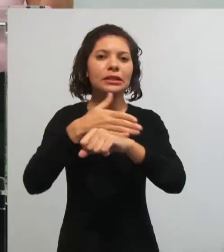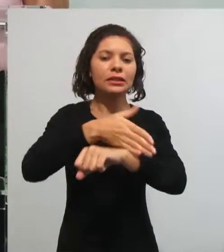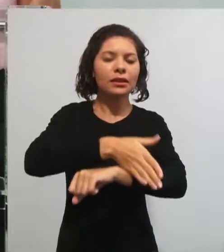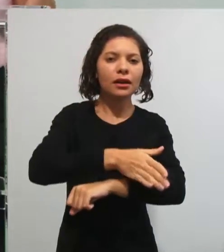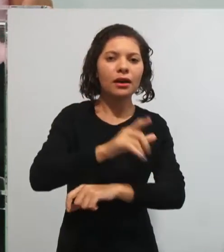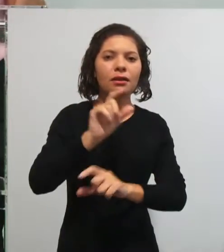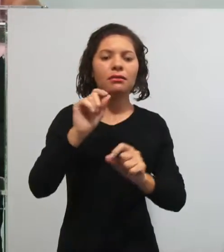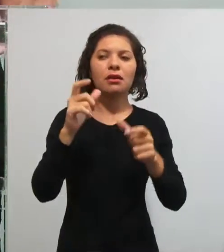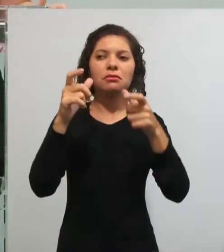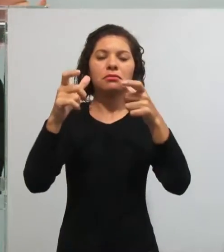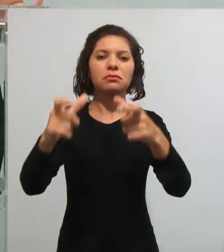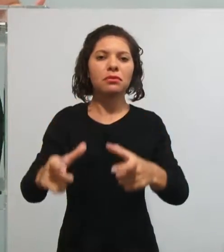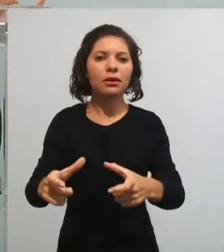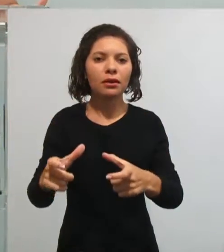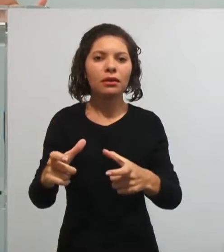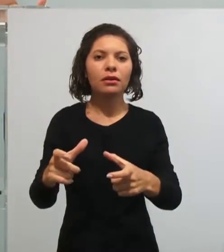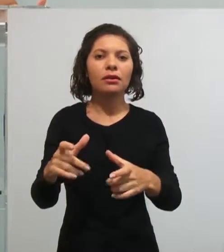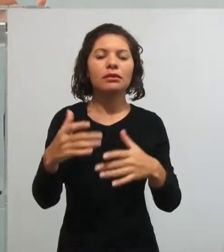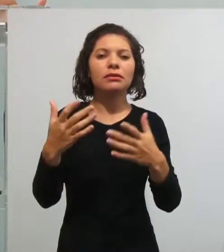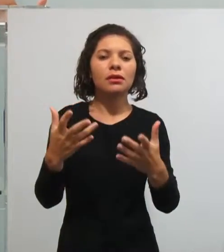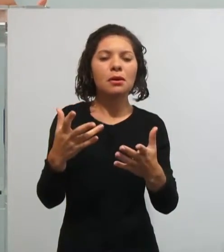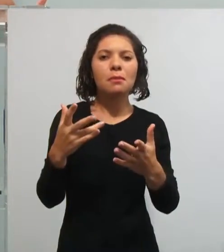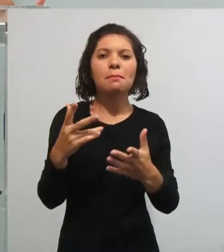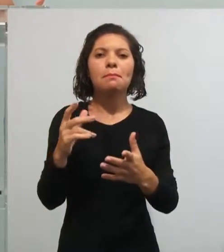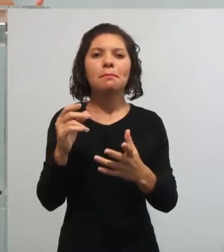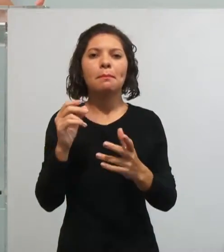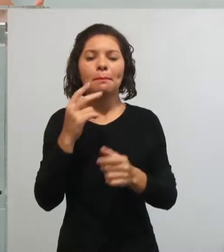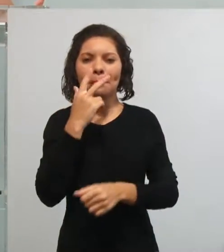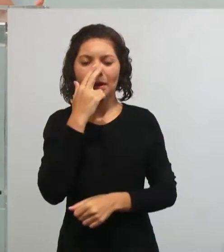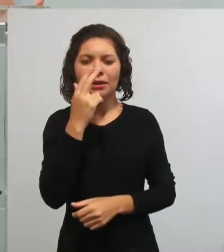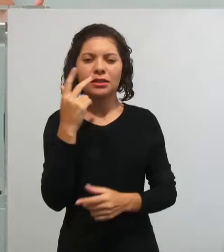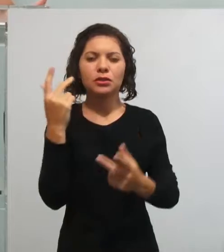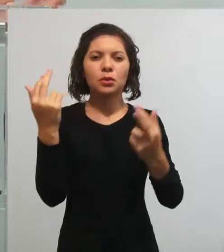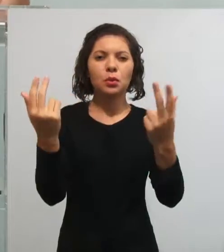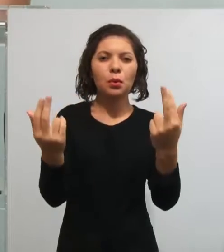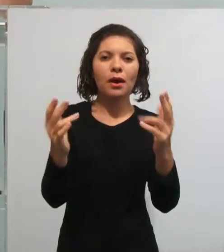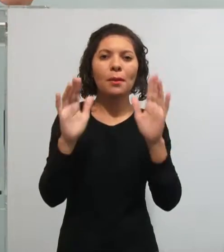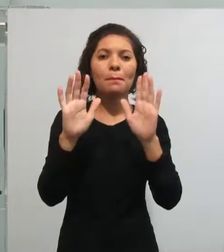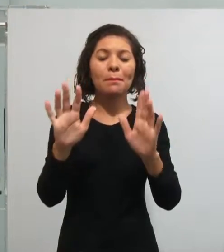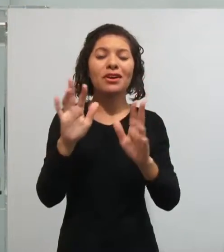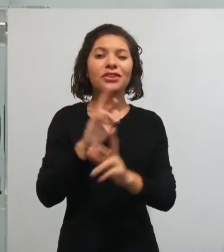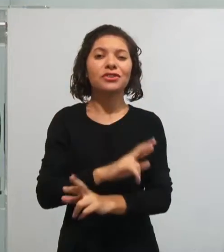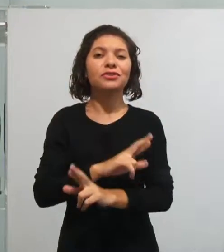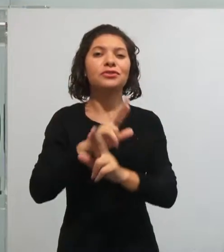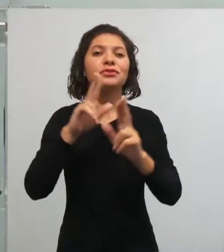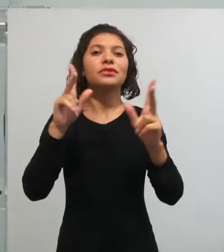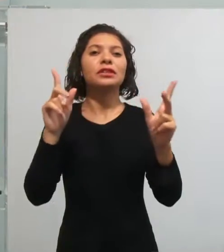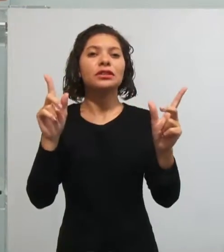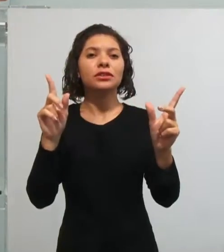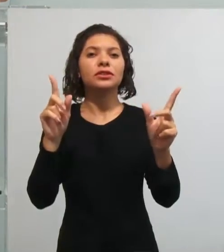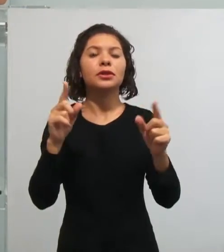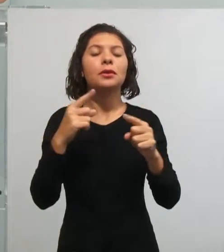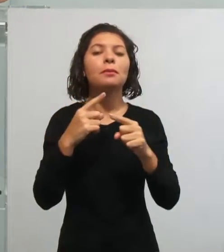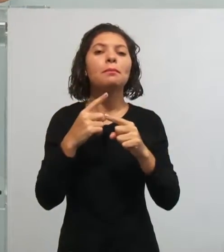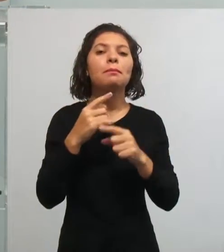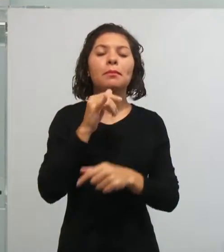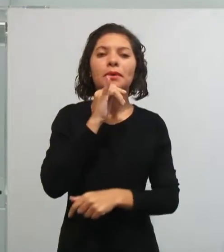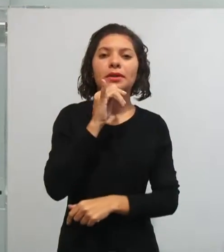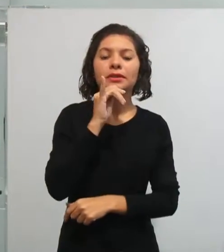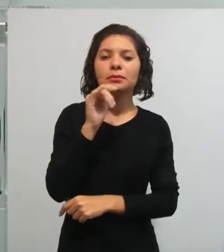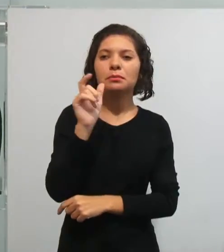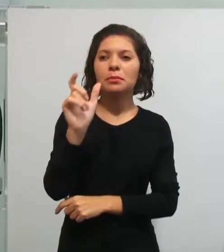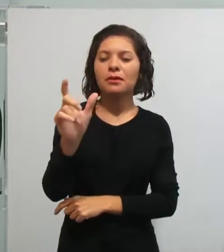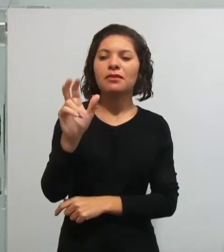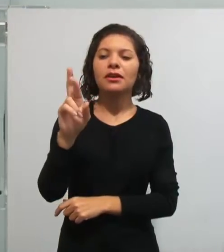invadiram Roraima. Parece a mesma coisa, mas não é. Quando eu coloco ali refugiados, eu estou